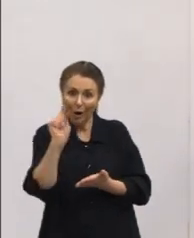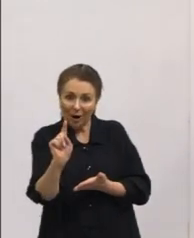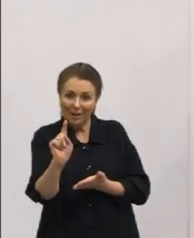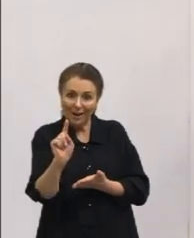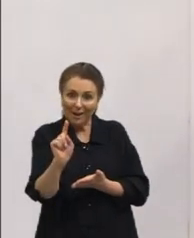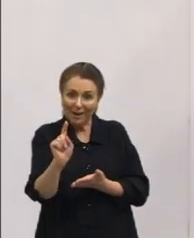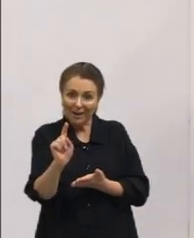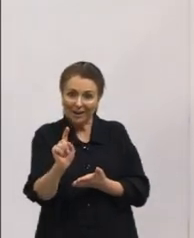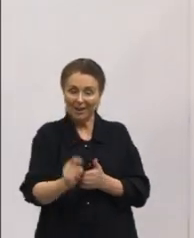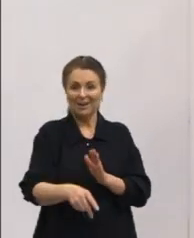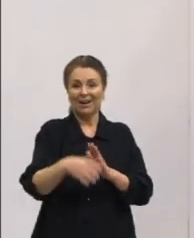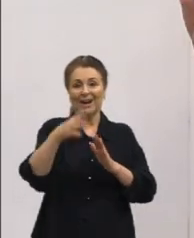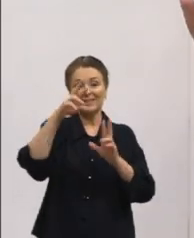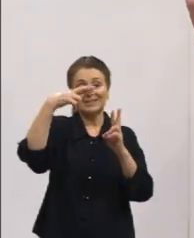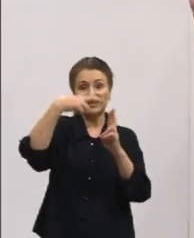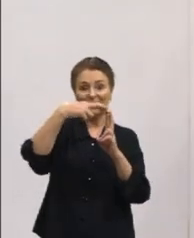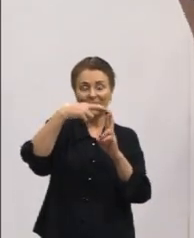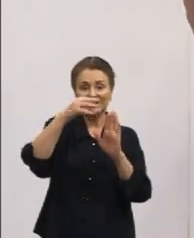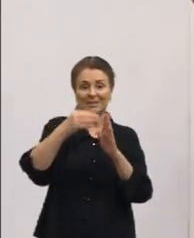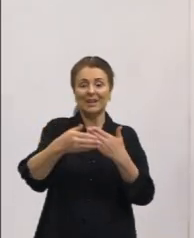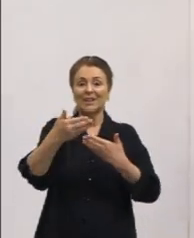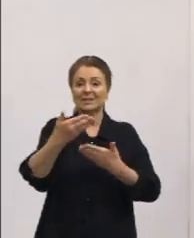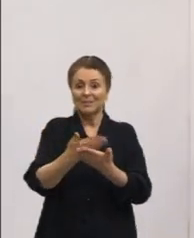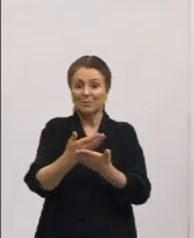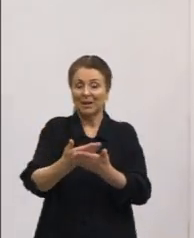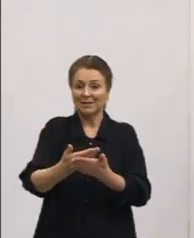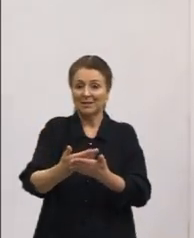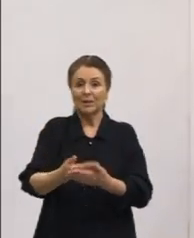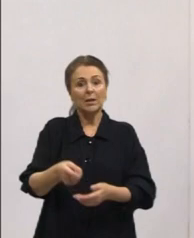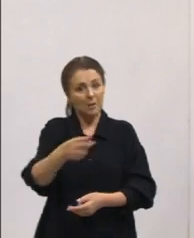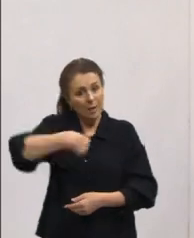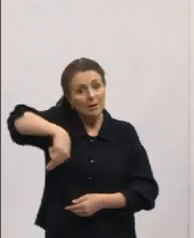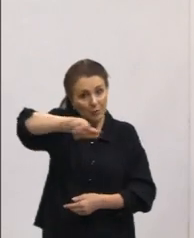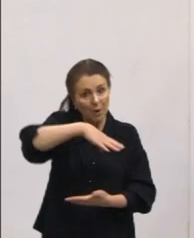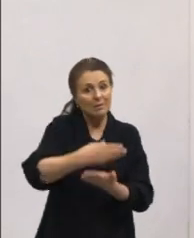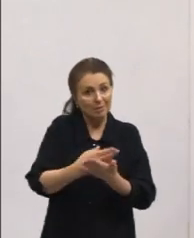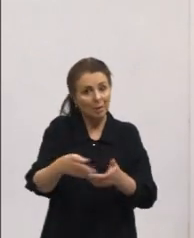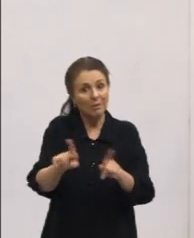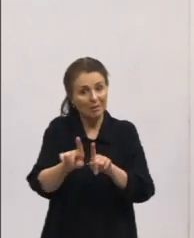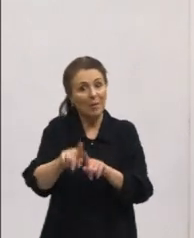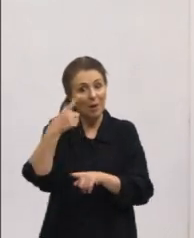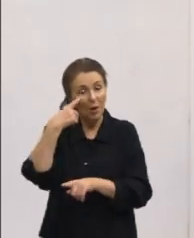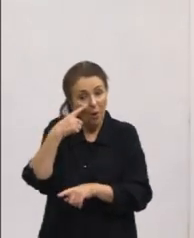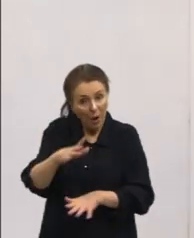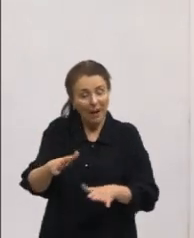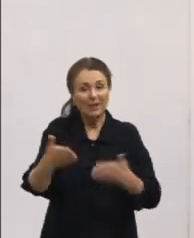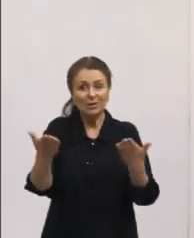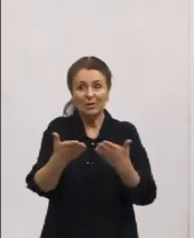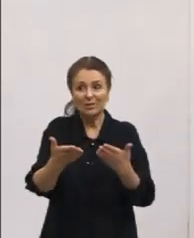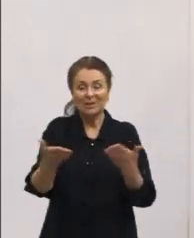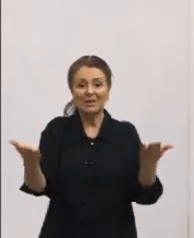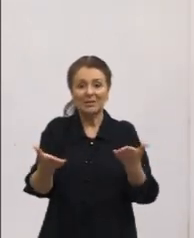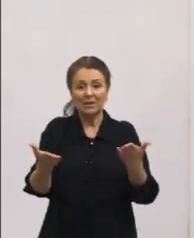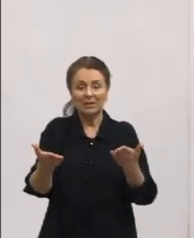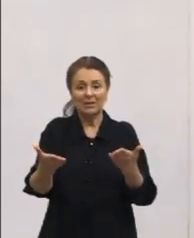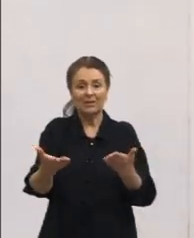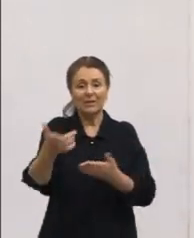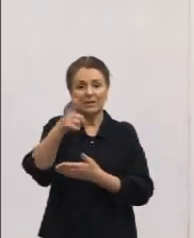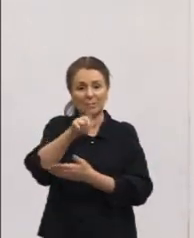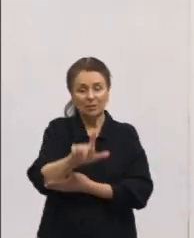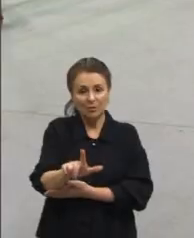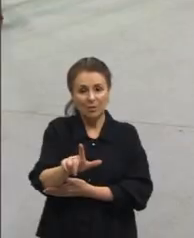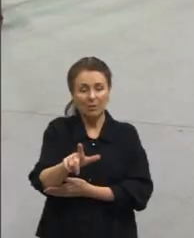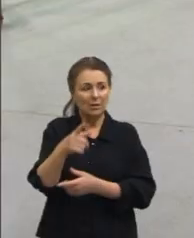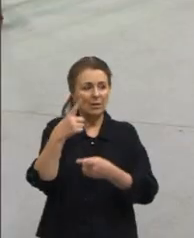e agora então e as nossas aulas né obviamente Vejam as nossas aulas é muito bem lembrado Douglas e agora só reforçando né Lucas